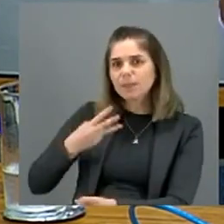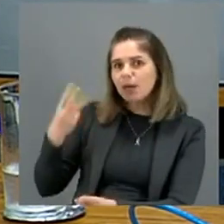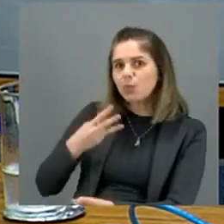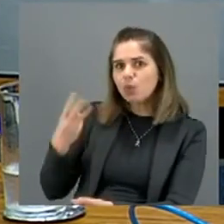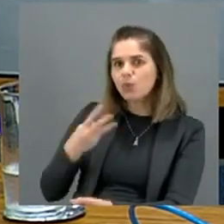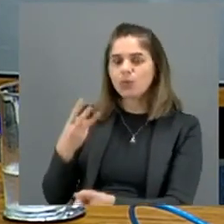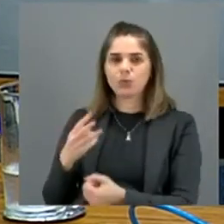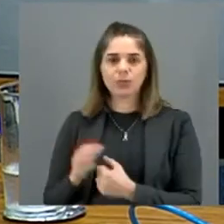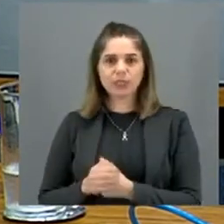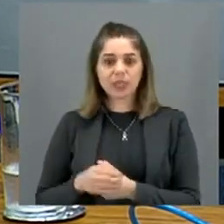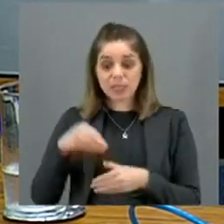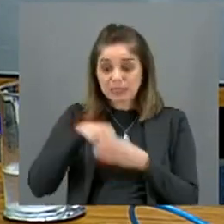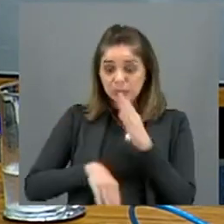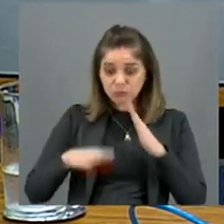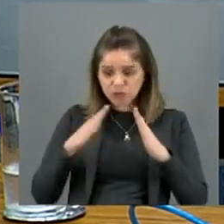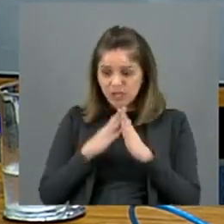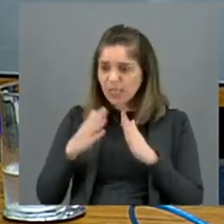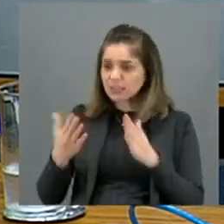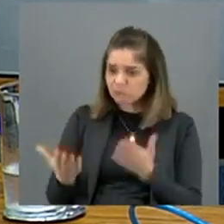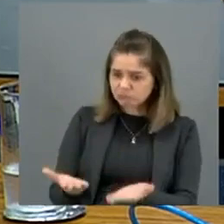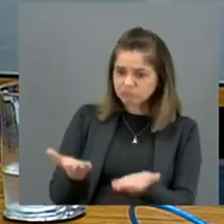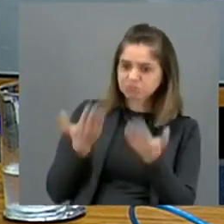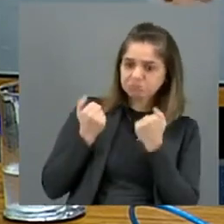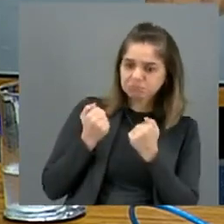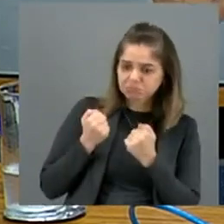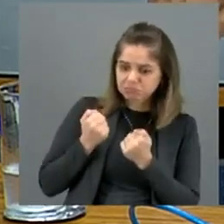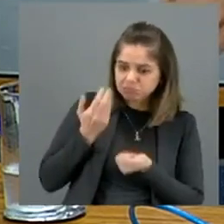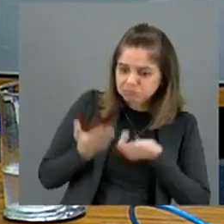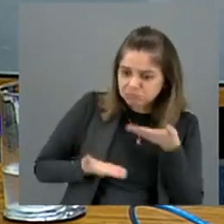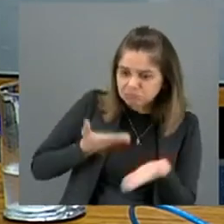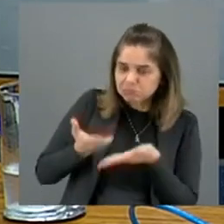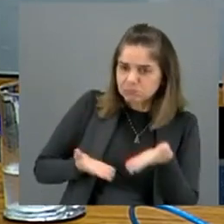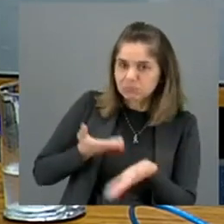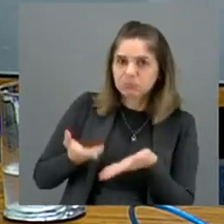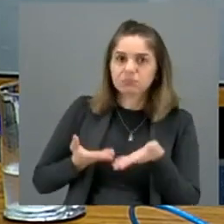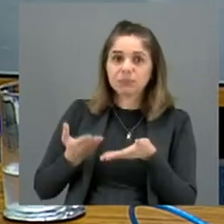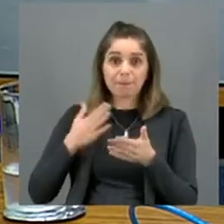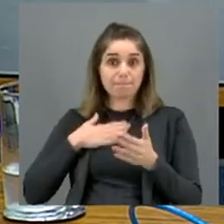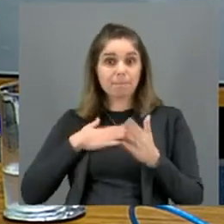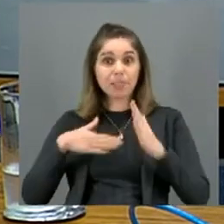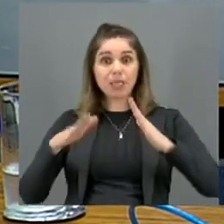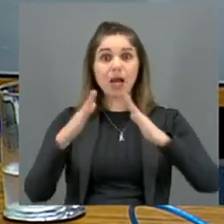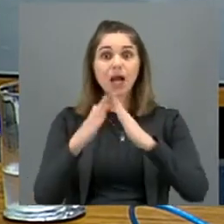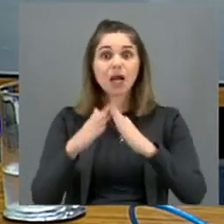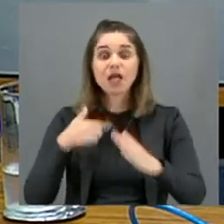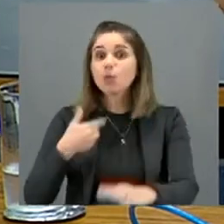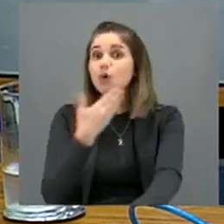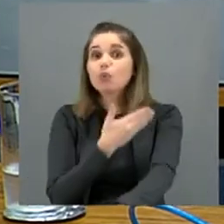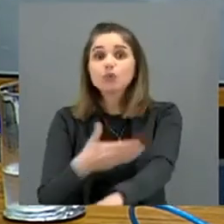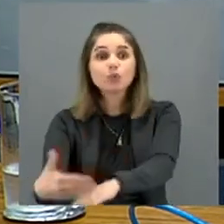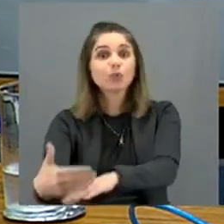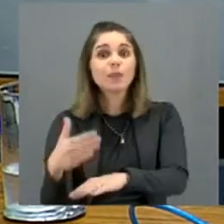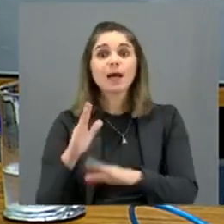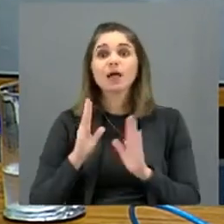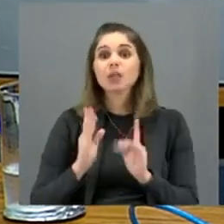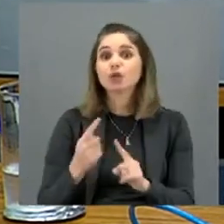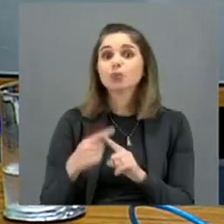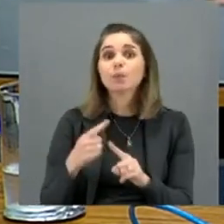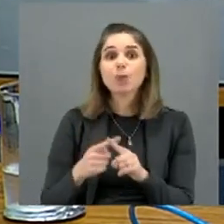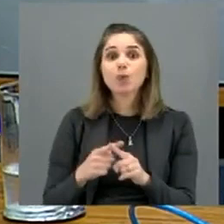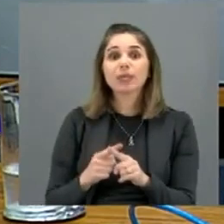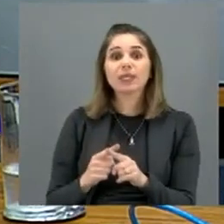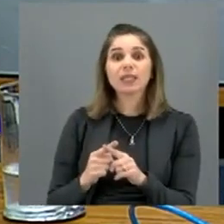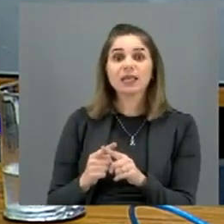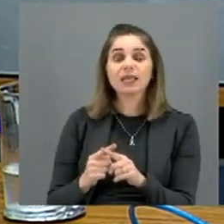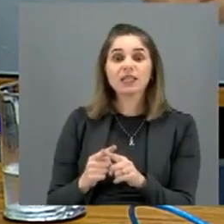em maconha dentro de casa. E eu sou acostumado, porque sinto na pele, a ver mães chorando,